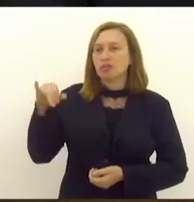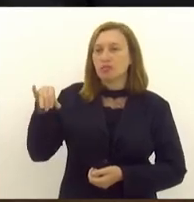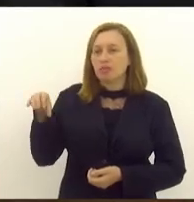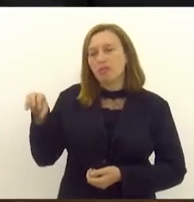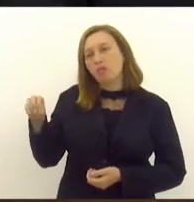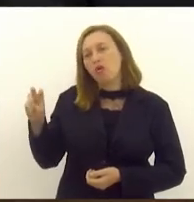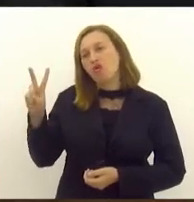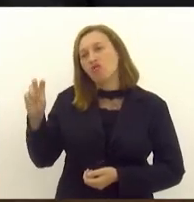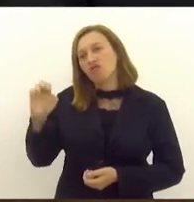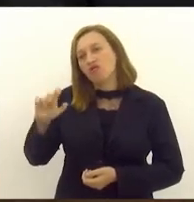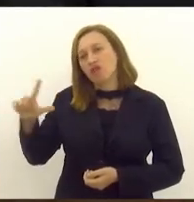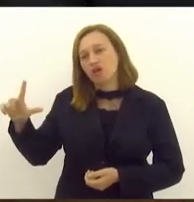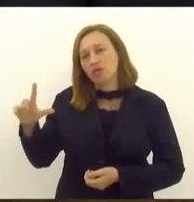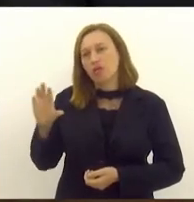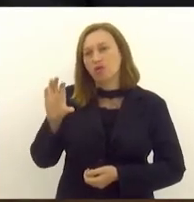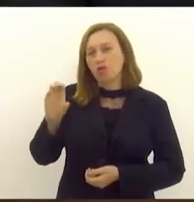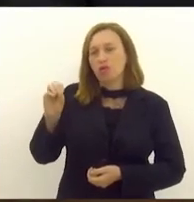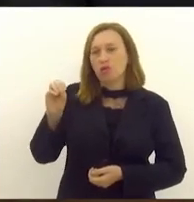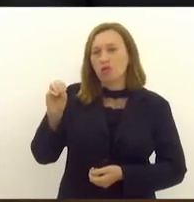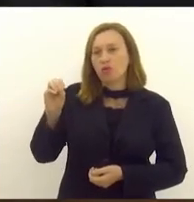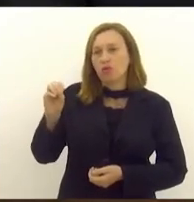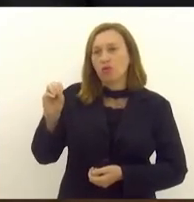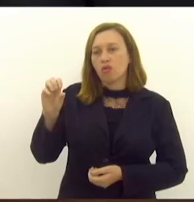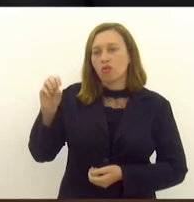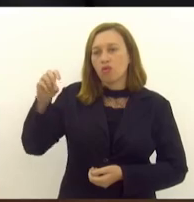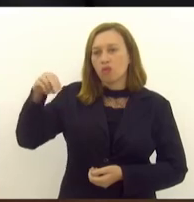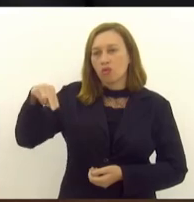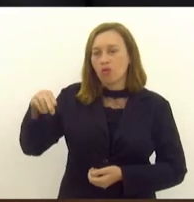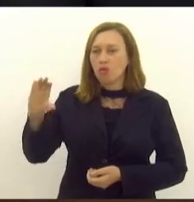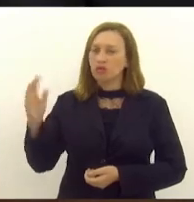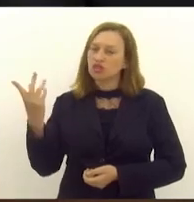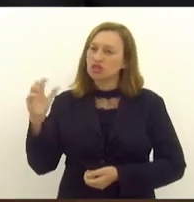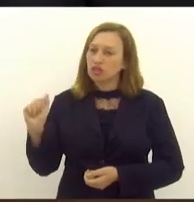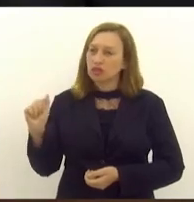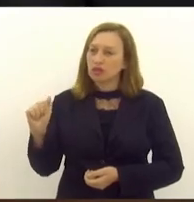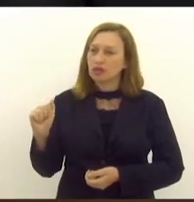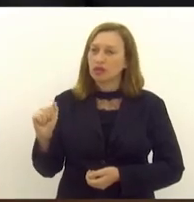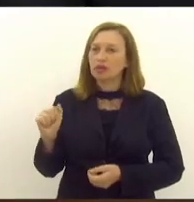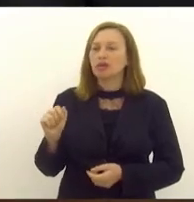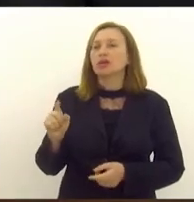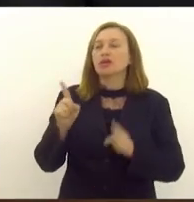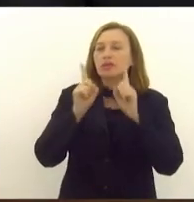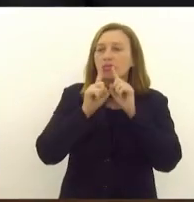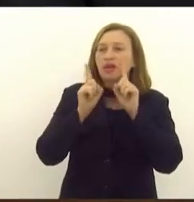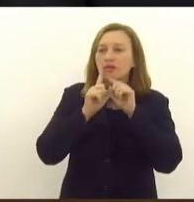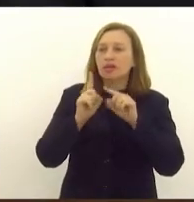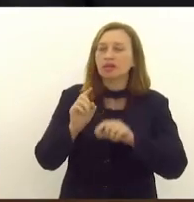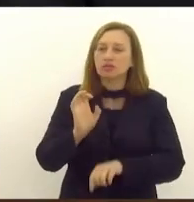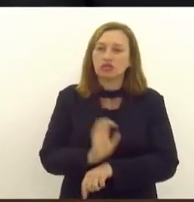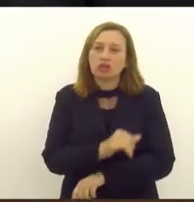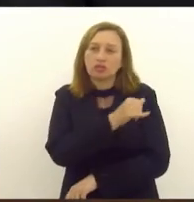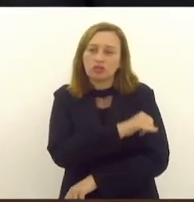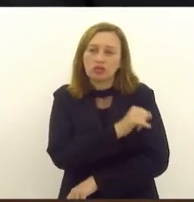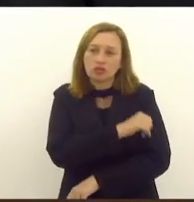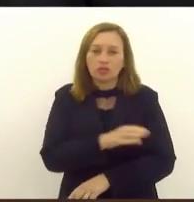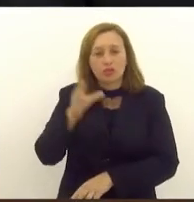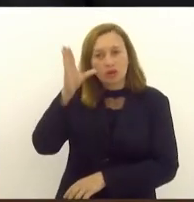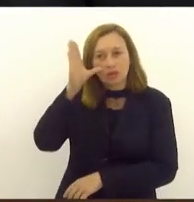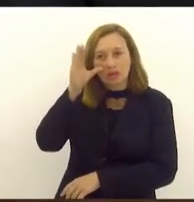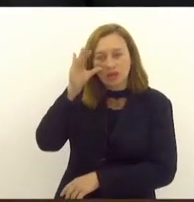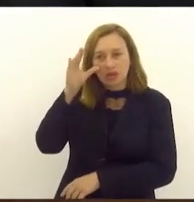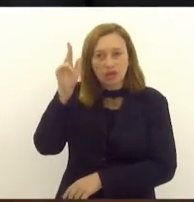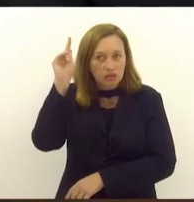em Maricá como patrimônio do Estado do Rio de Janeiro por interesse histórico arquitetura